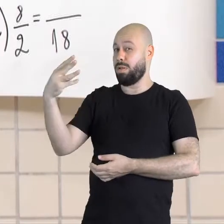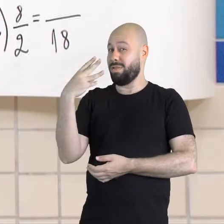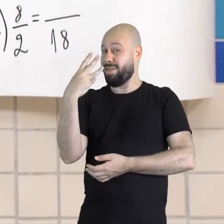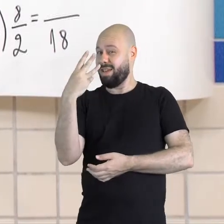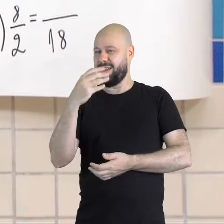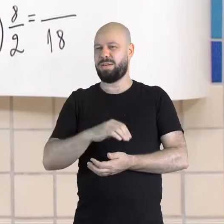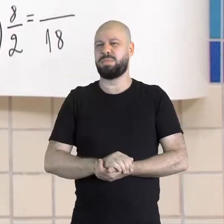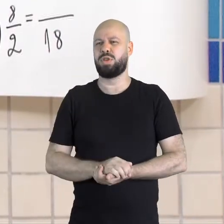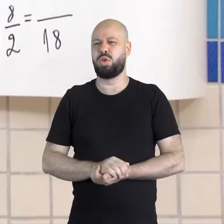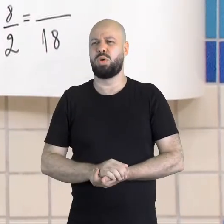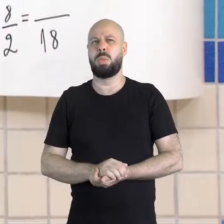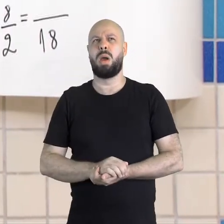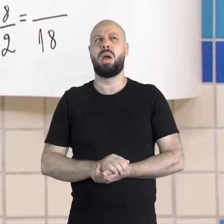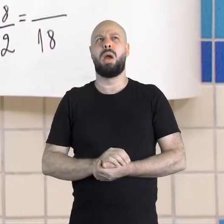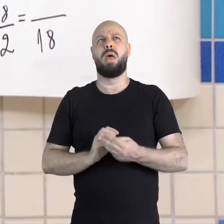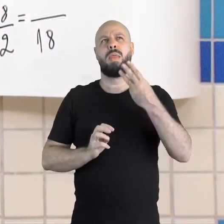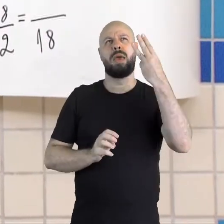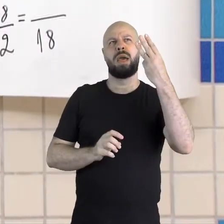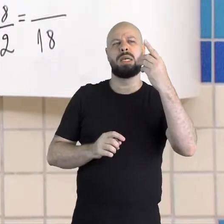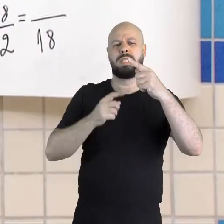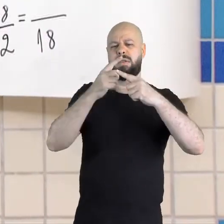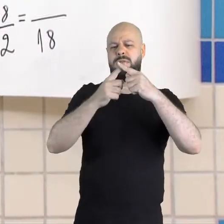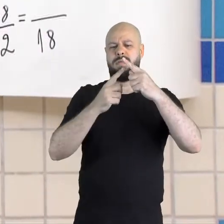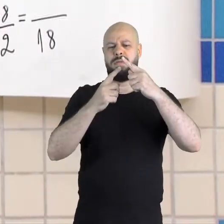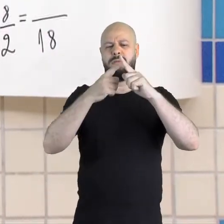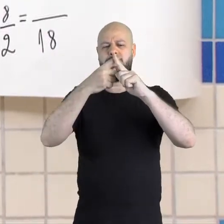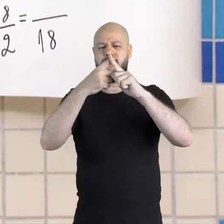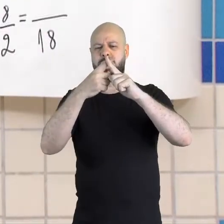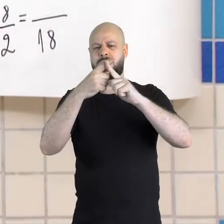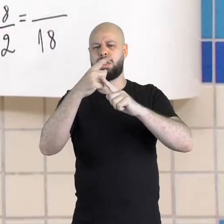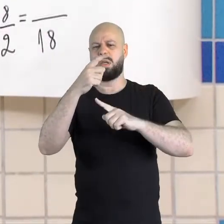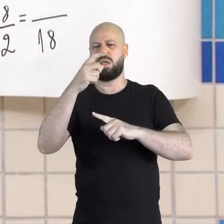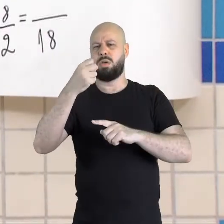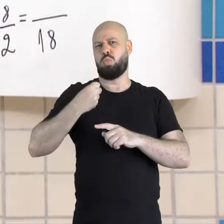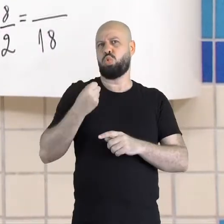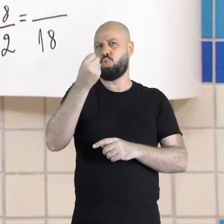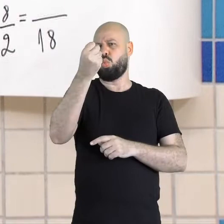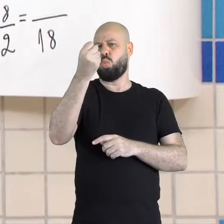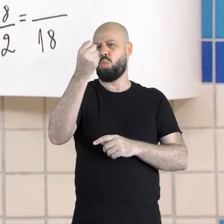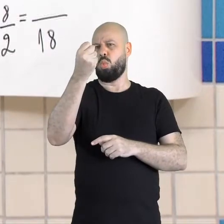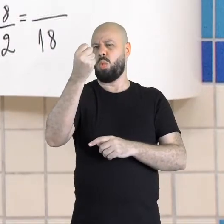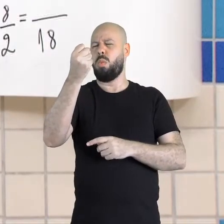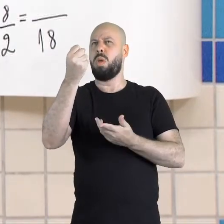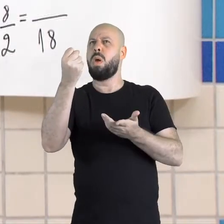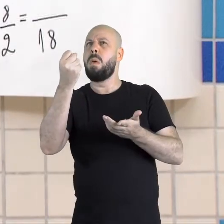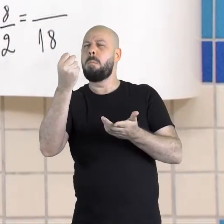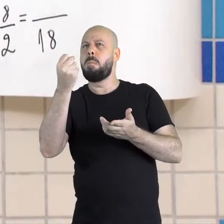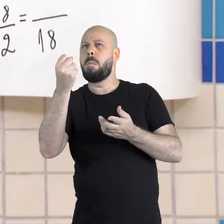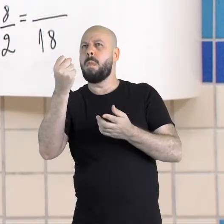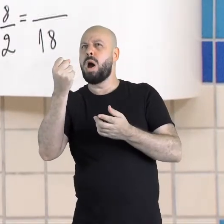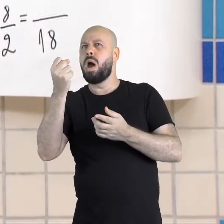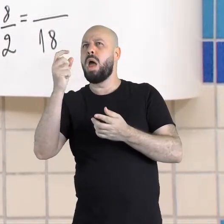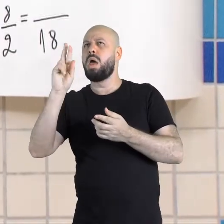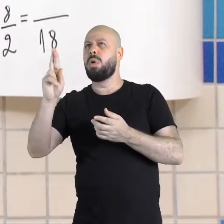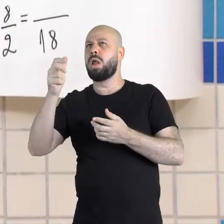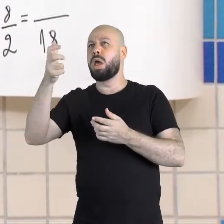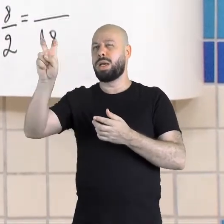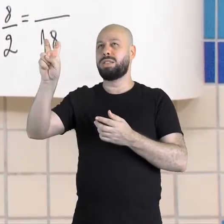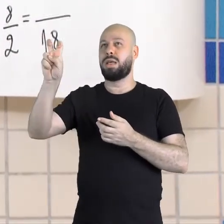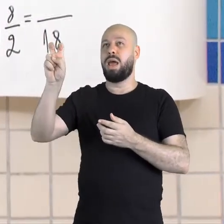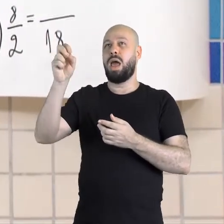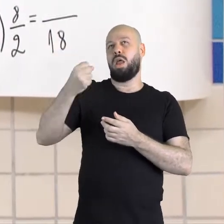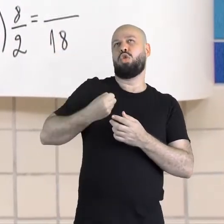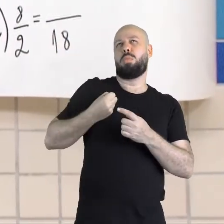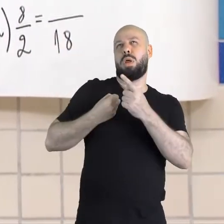multiplico para encontrar 15? O 5. 3 vezes 5, 15. Se